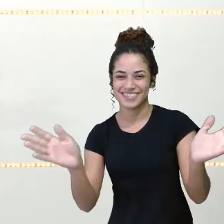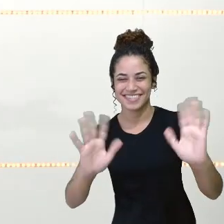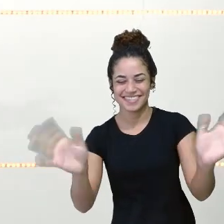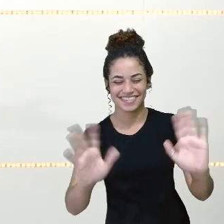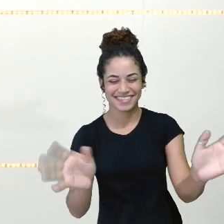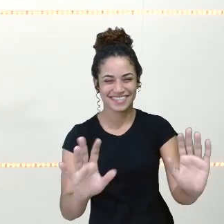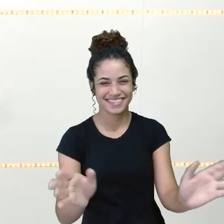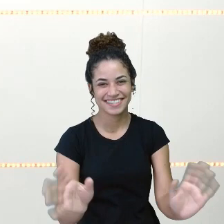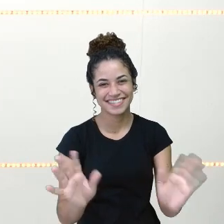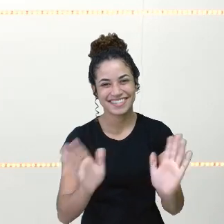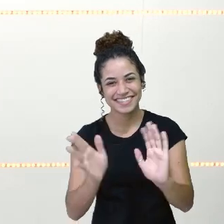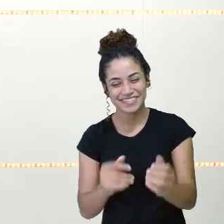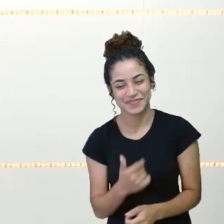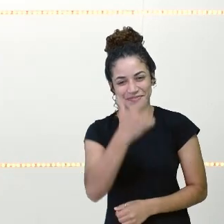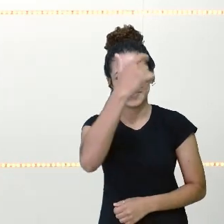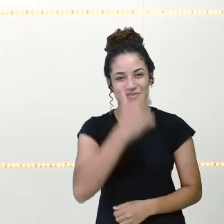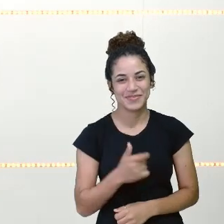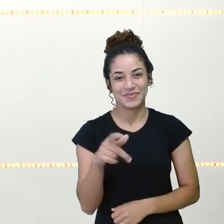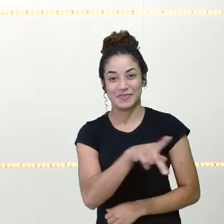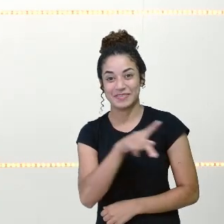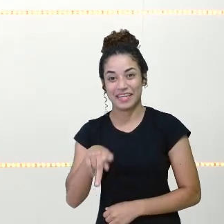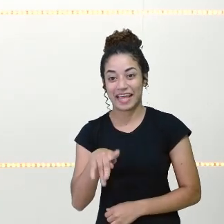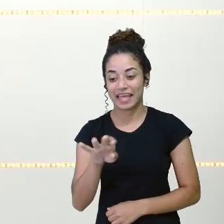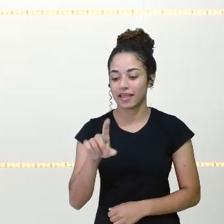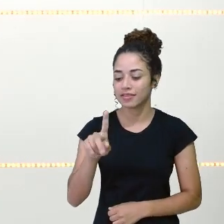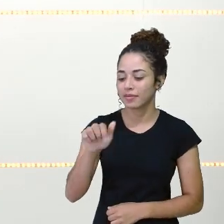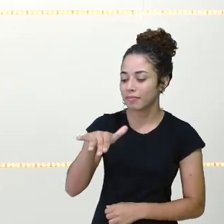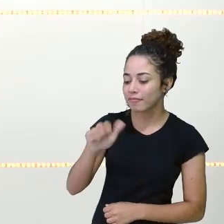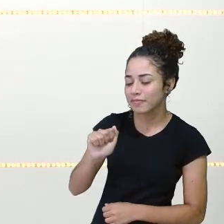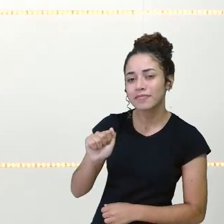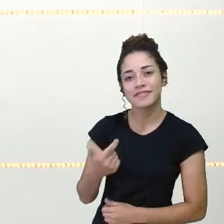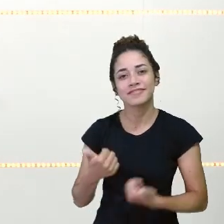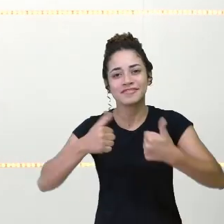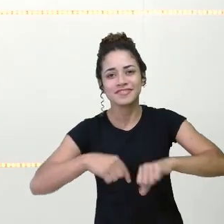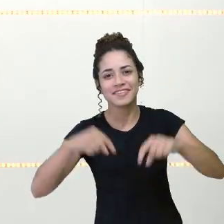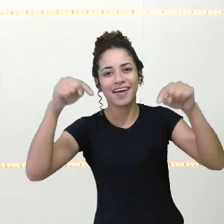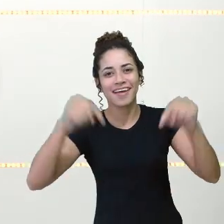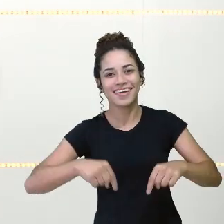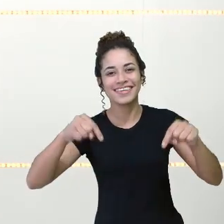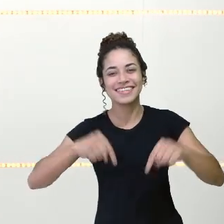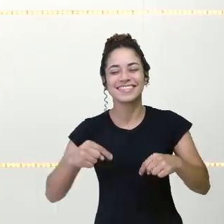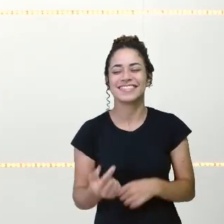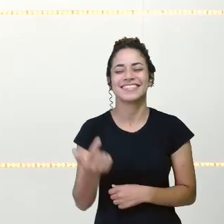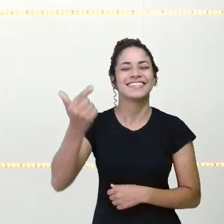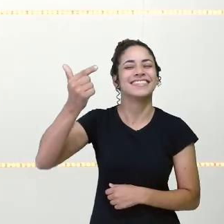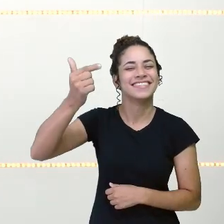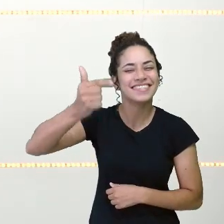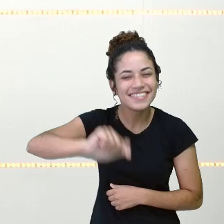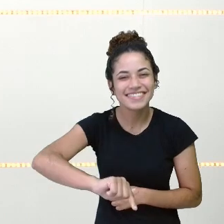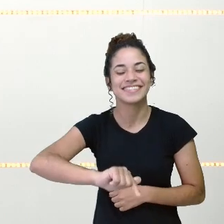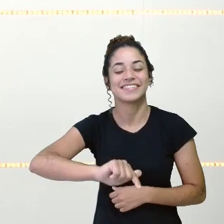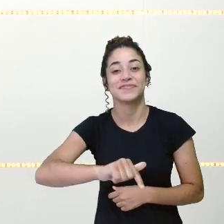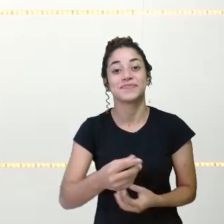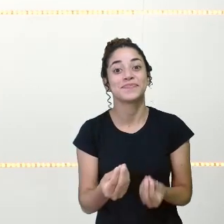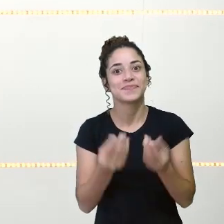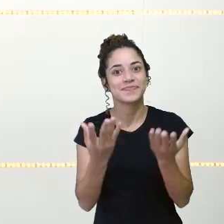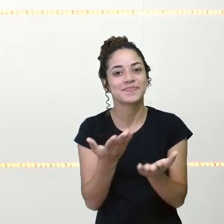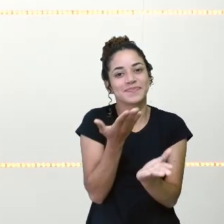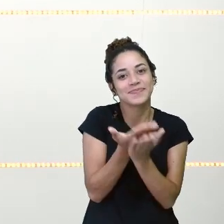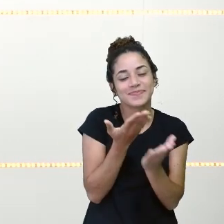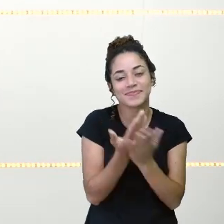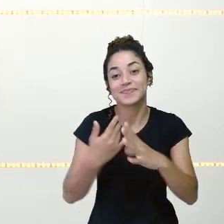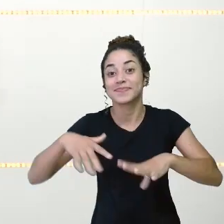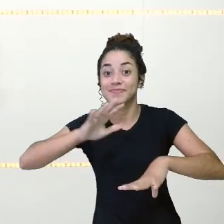Olá, pessoal! Eu sou a professora Kedma Santos e estou aqui mais uma vez para dar uma aula